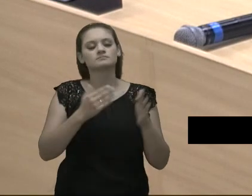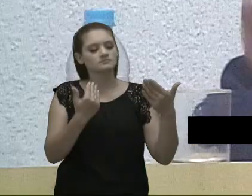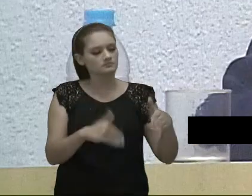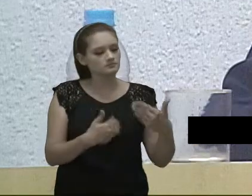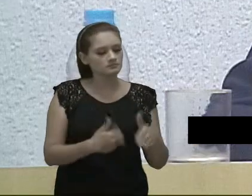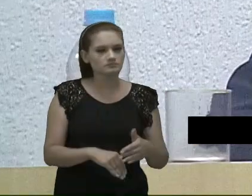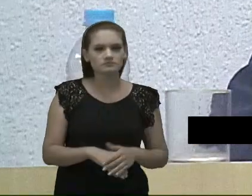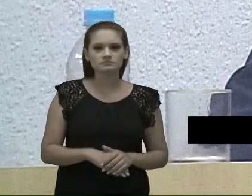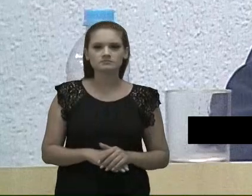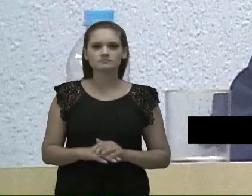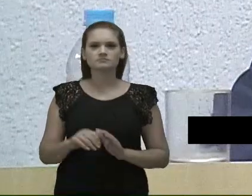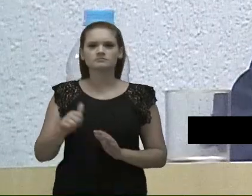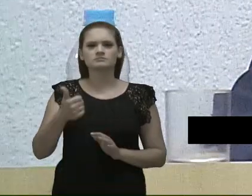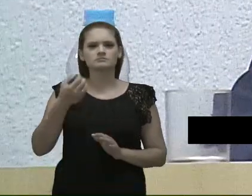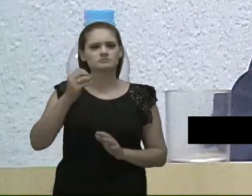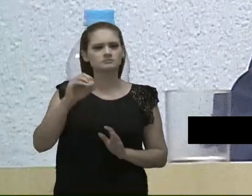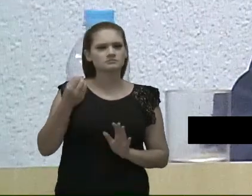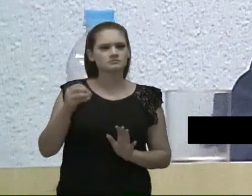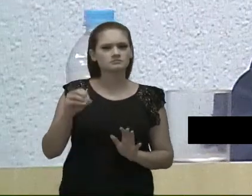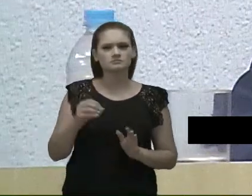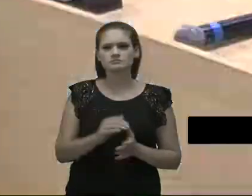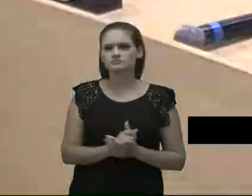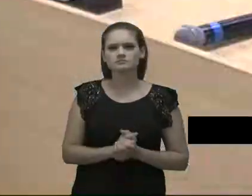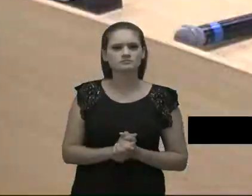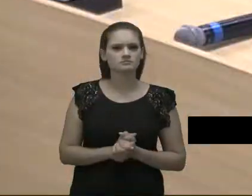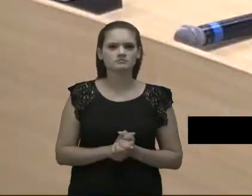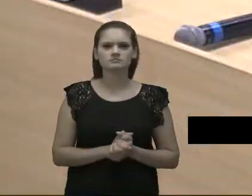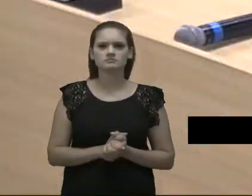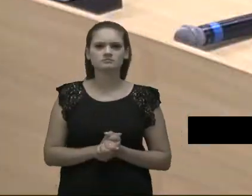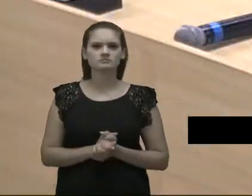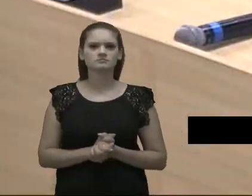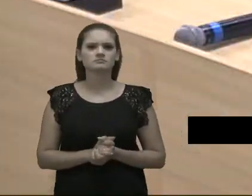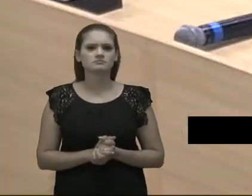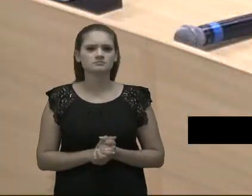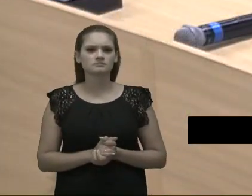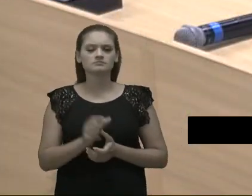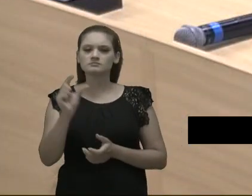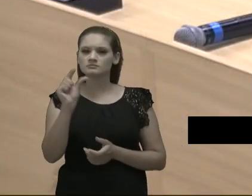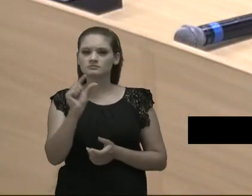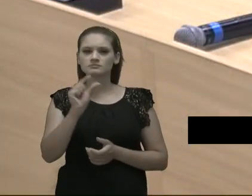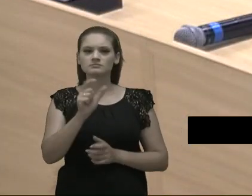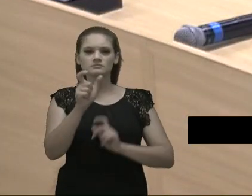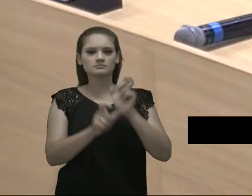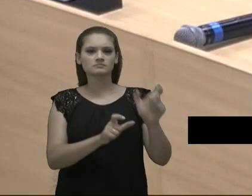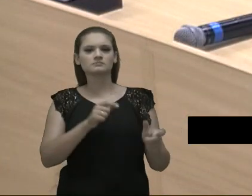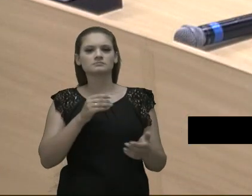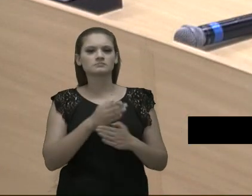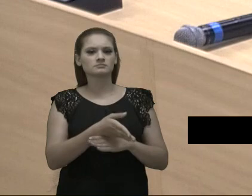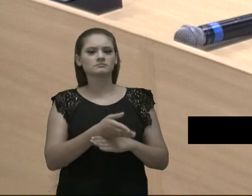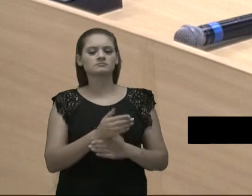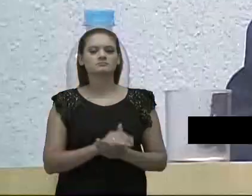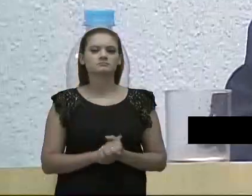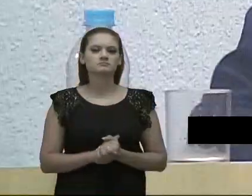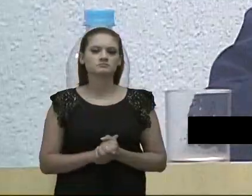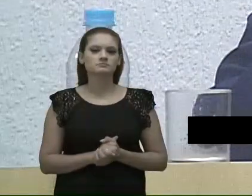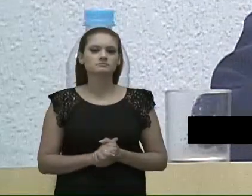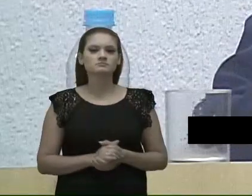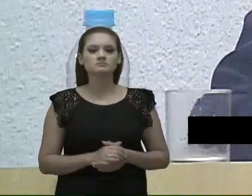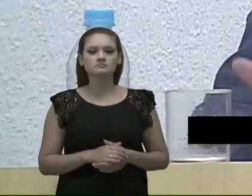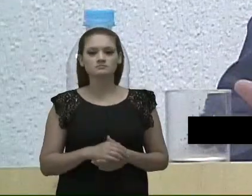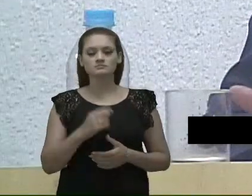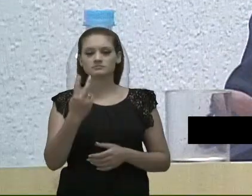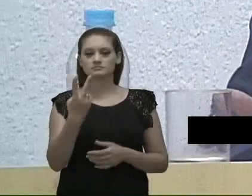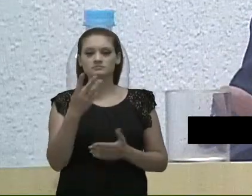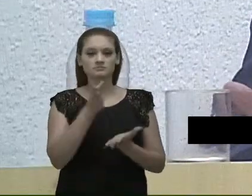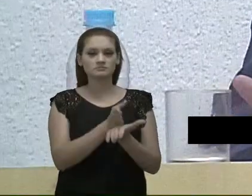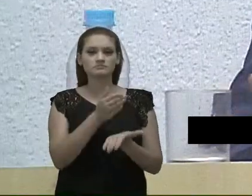Foi em torno de 1.000 pessoas, então, mais ou menos, é isso? Não. Não? Foram bem poucas. Ah, tá. E foi num final de semana, em